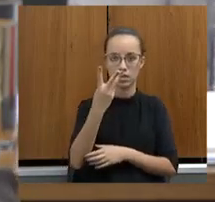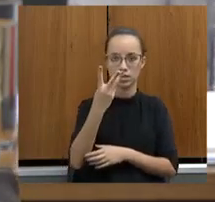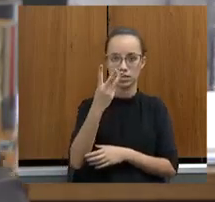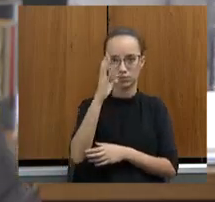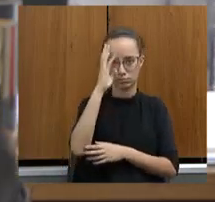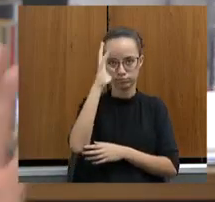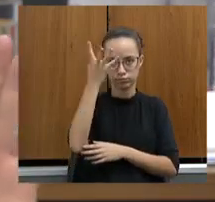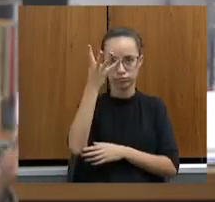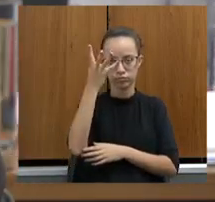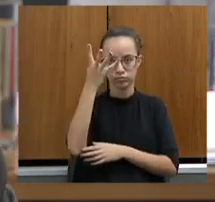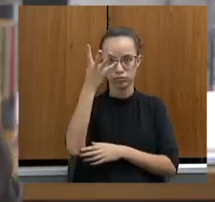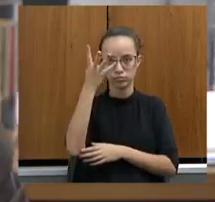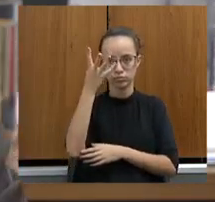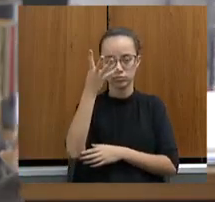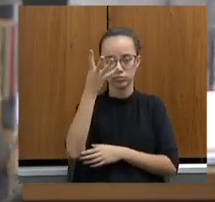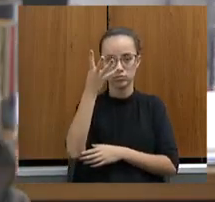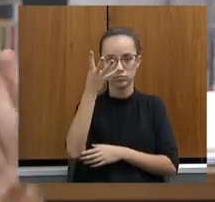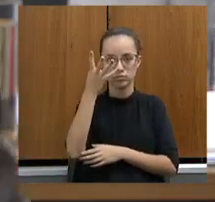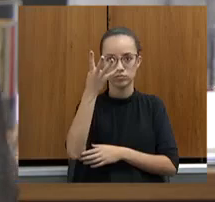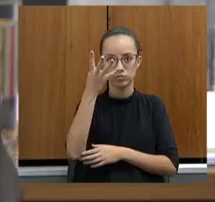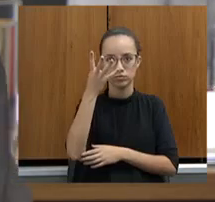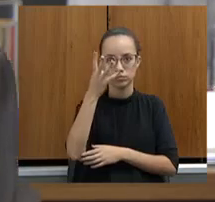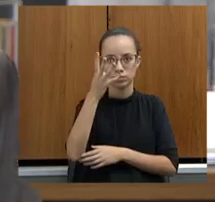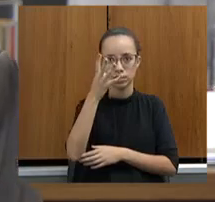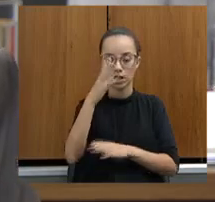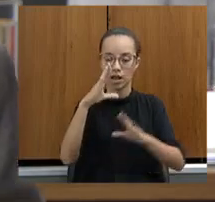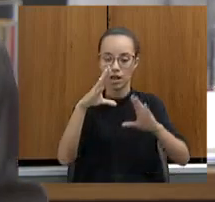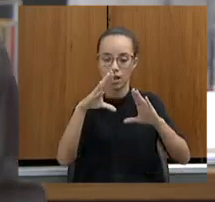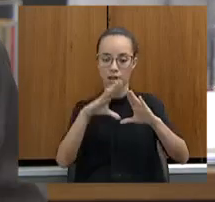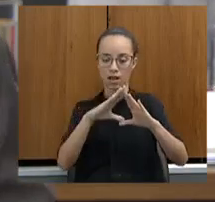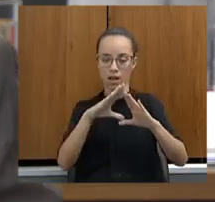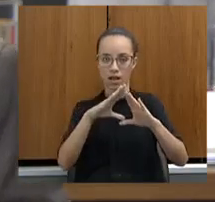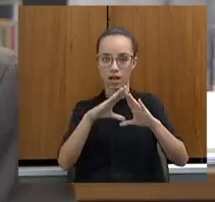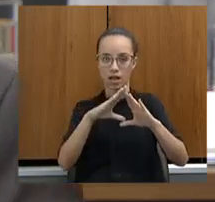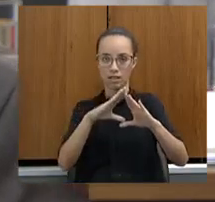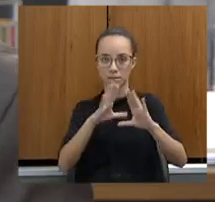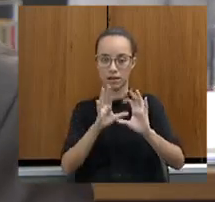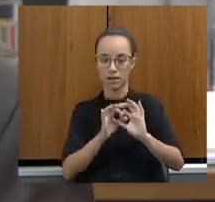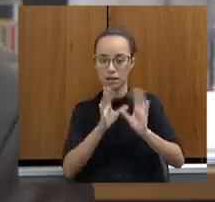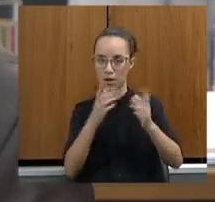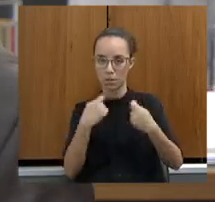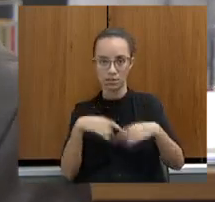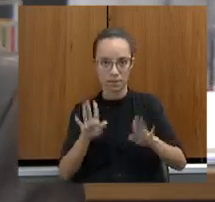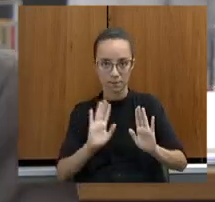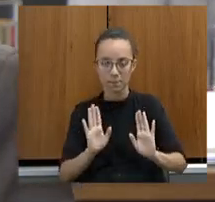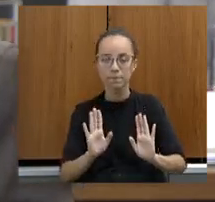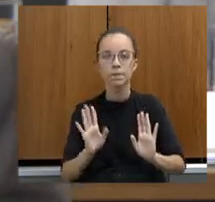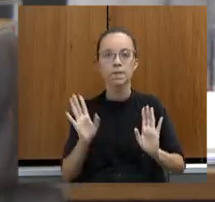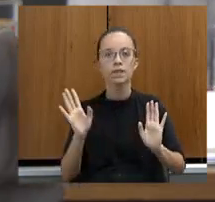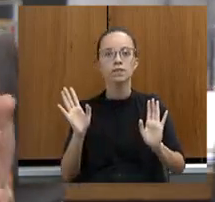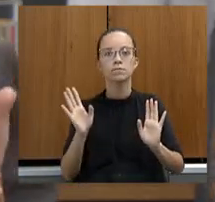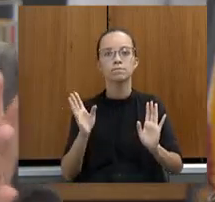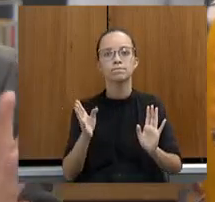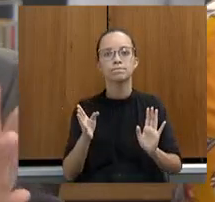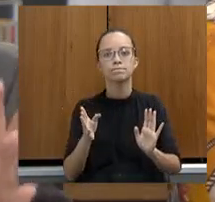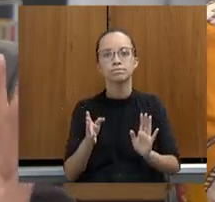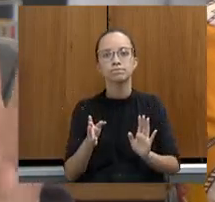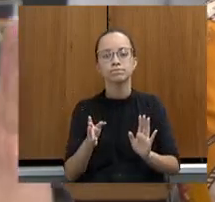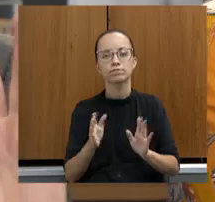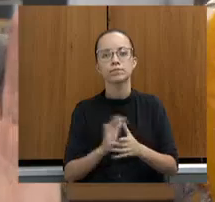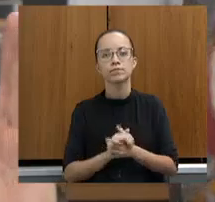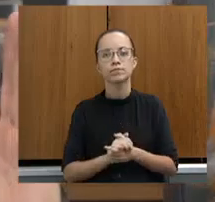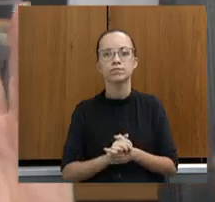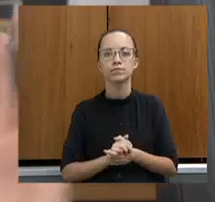caminhando a direção sem precisar do aval da Assembleia eu no queixo de direito é uma